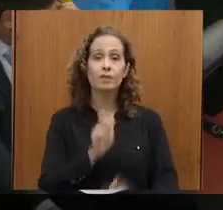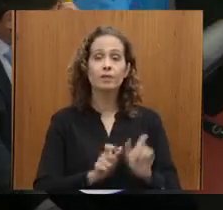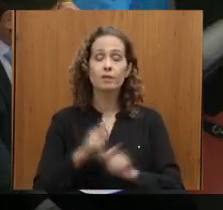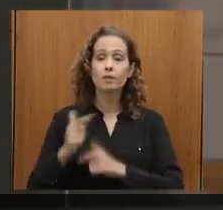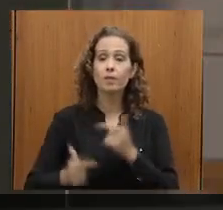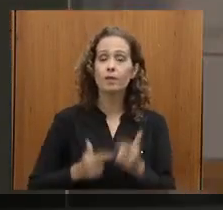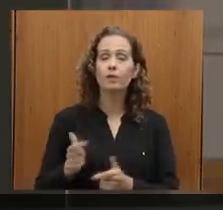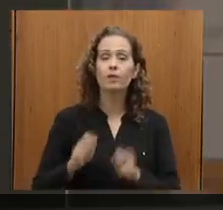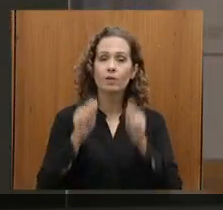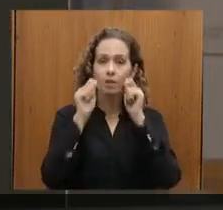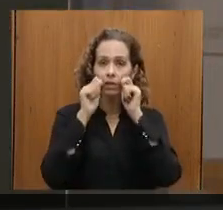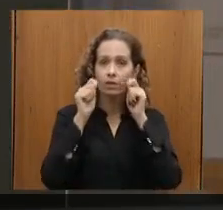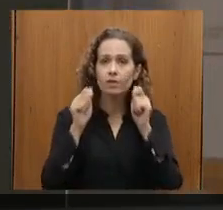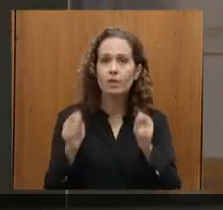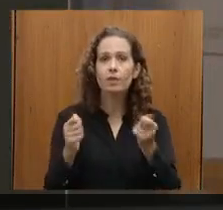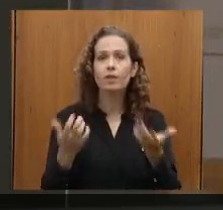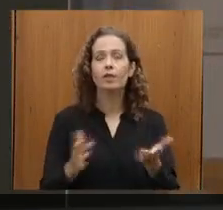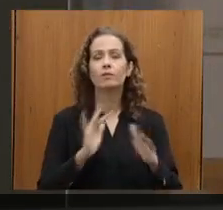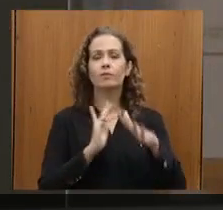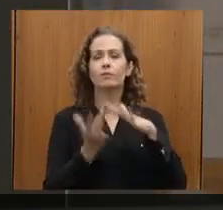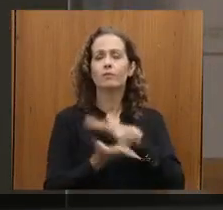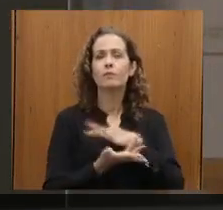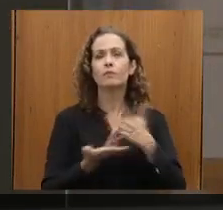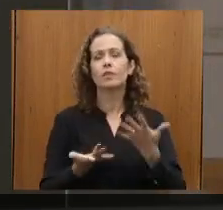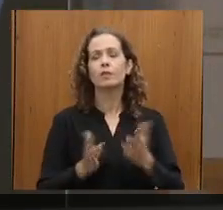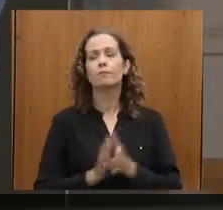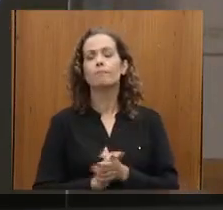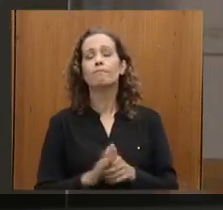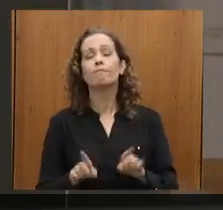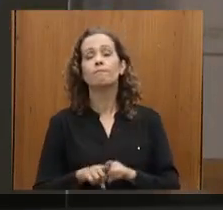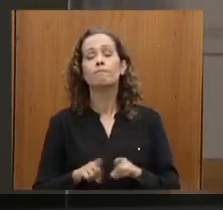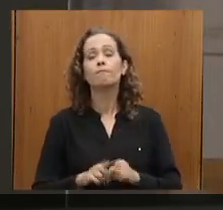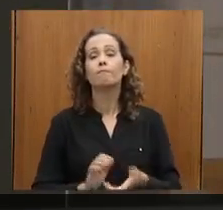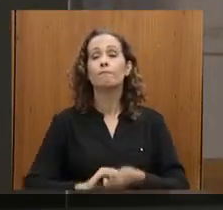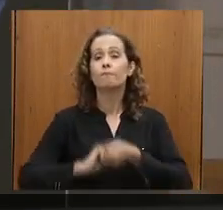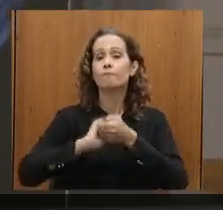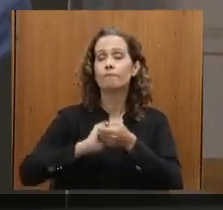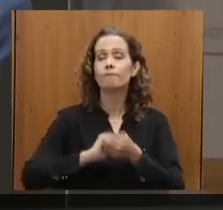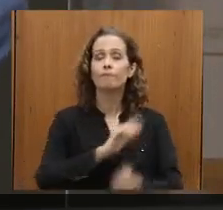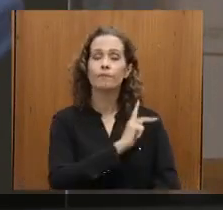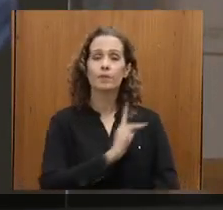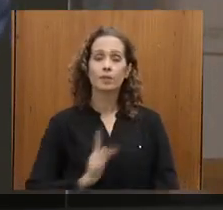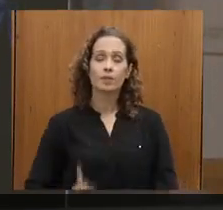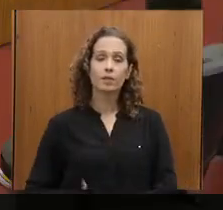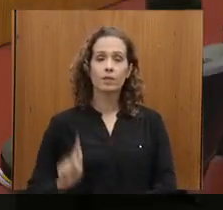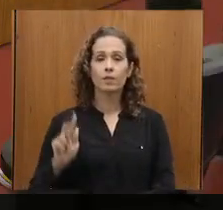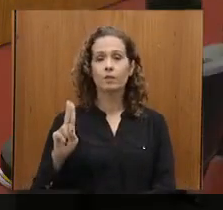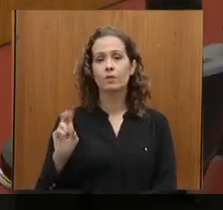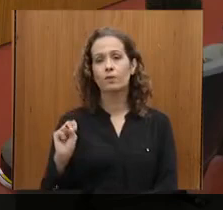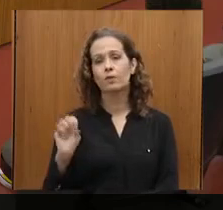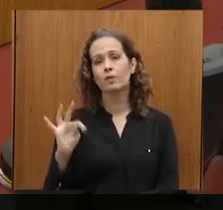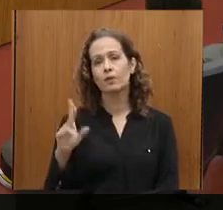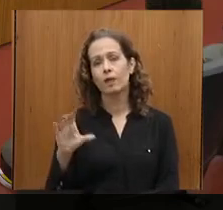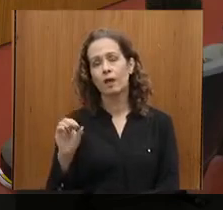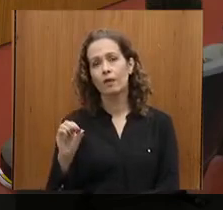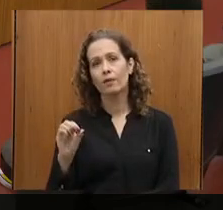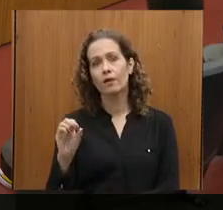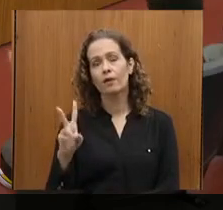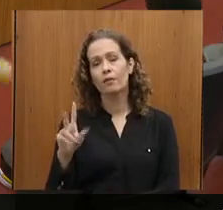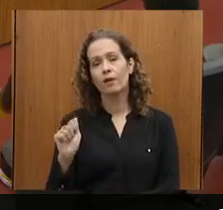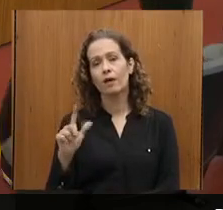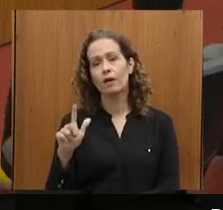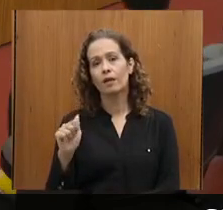assessoria, imprensa, cumprimentar o presidente, o deputado Gustavo Valadares, os demais